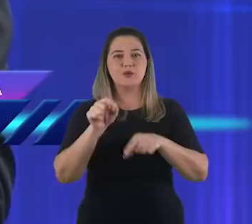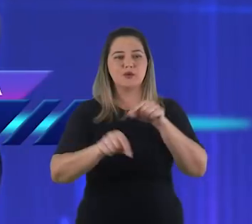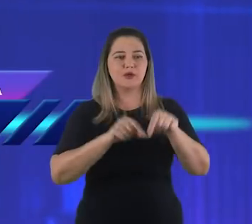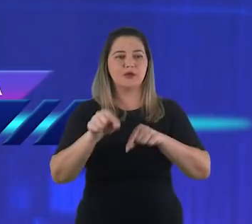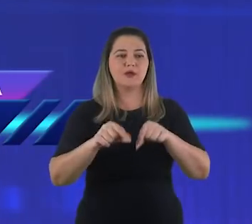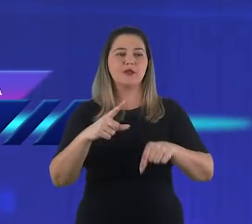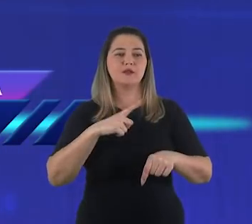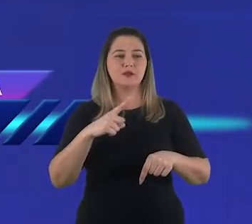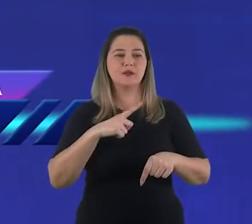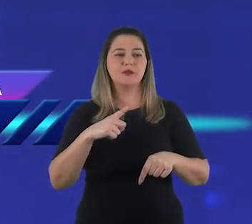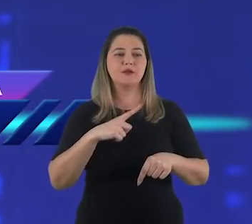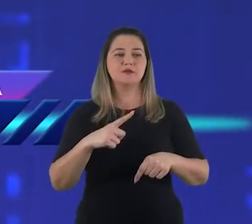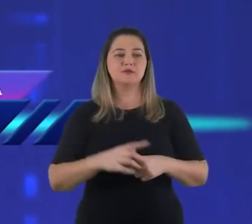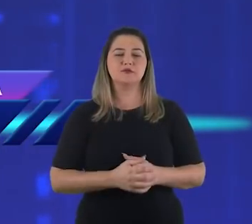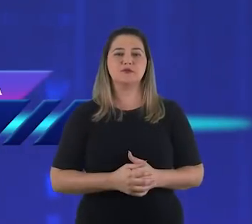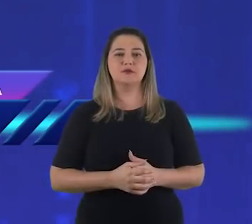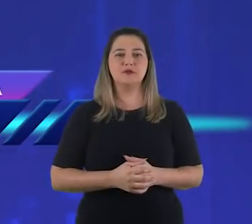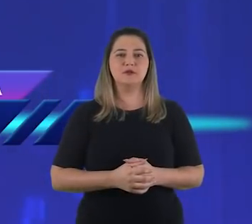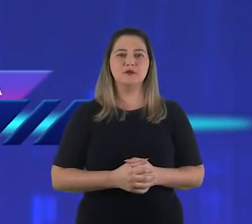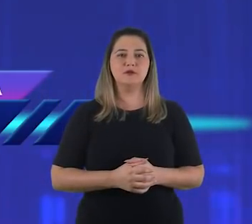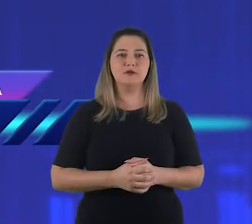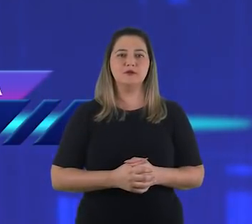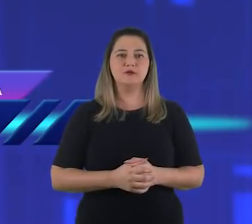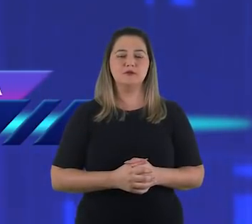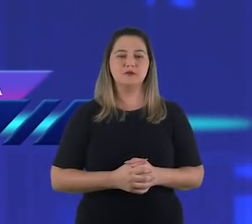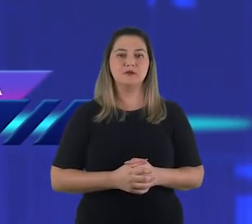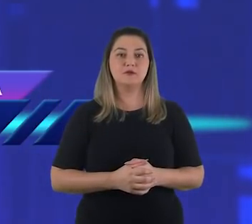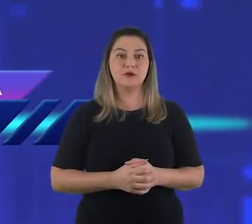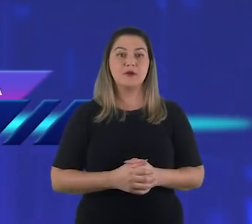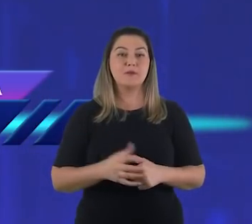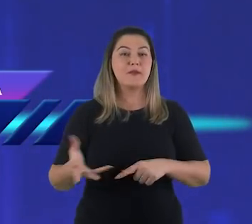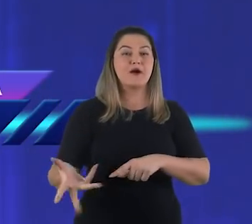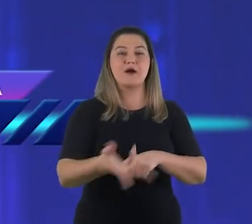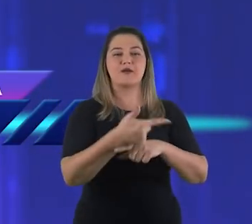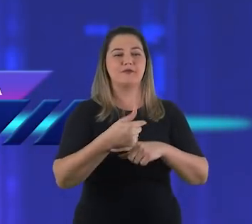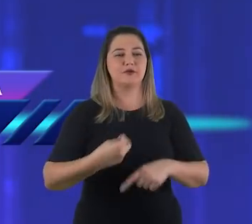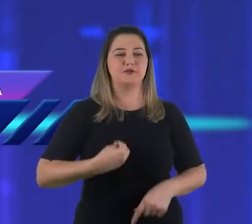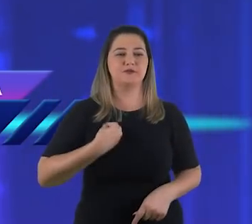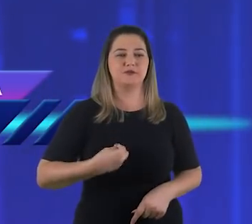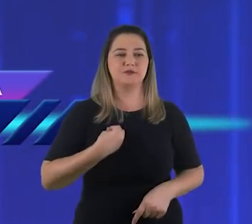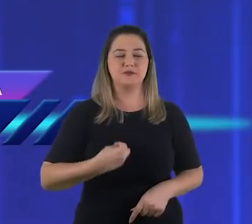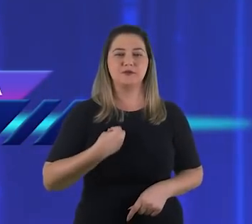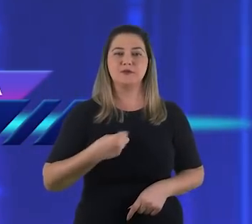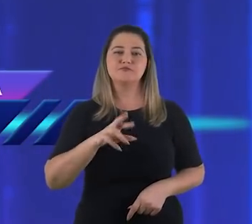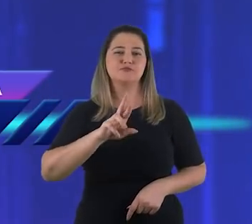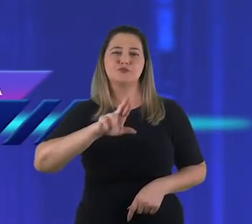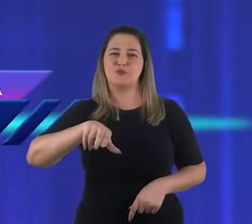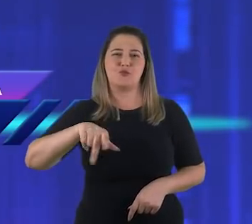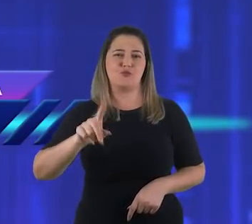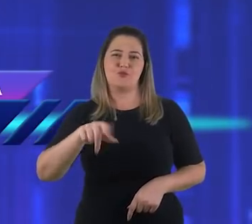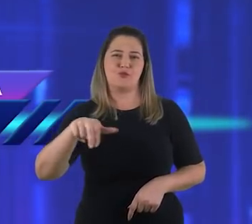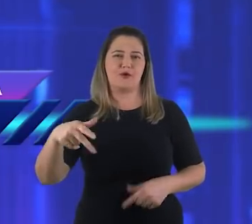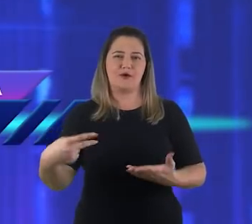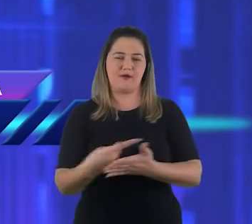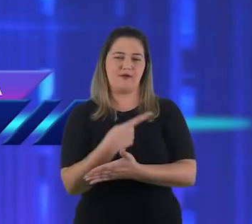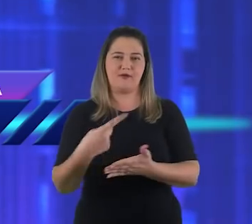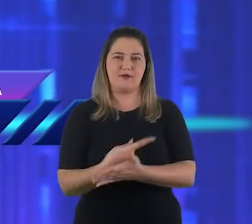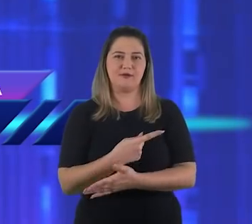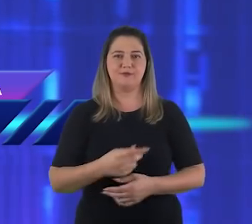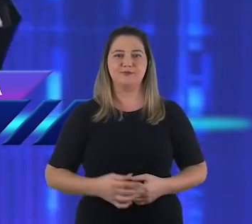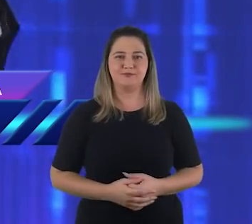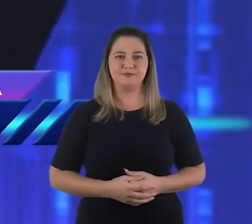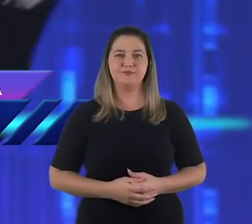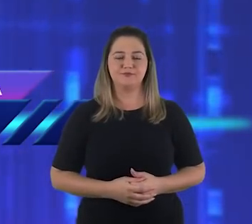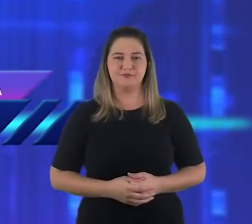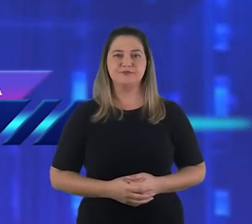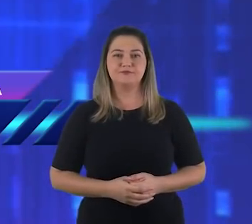que torna a Bíblia um livro espetacular. Ela não erra.